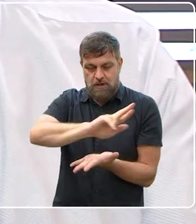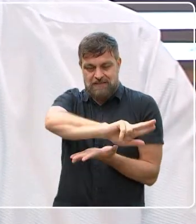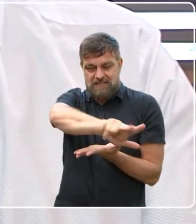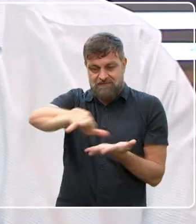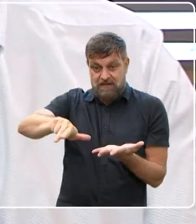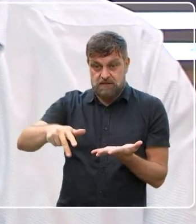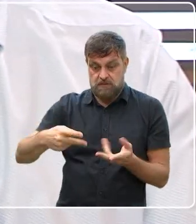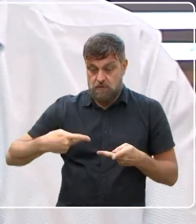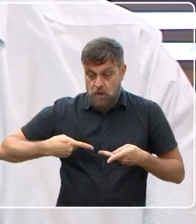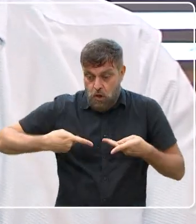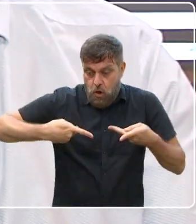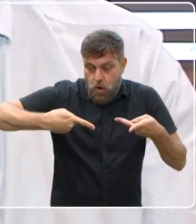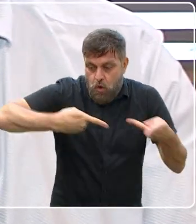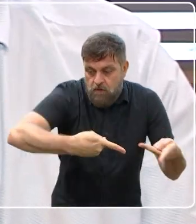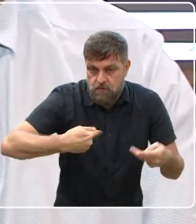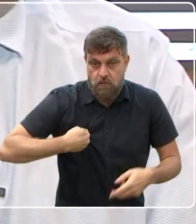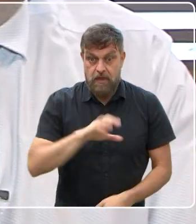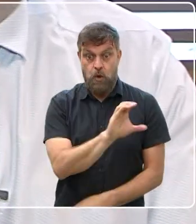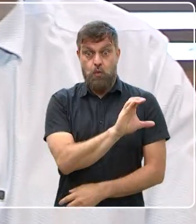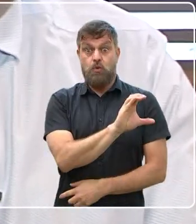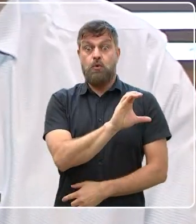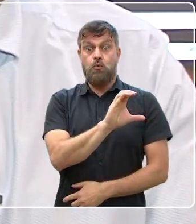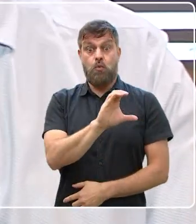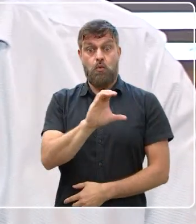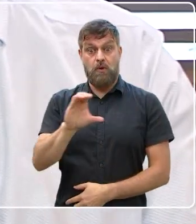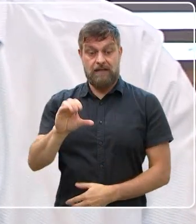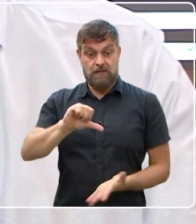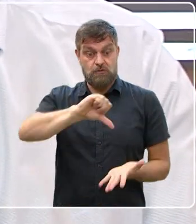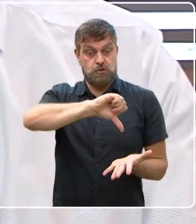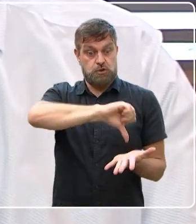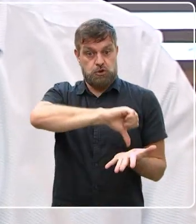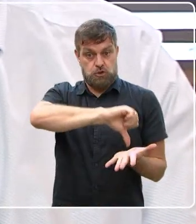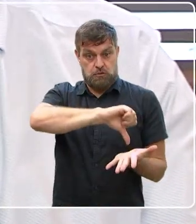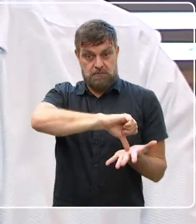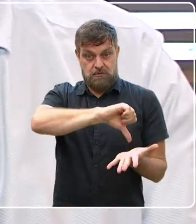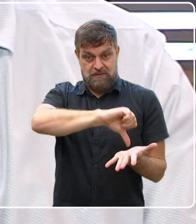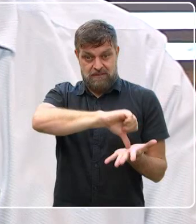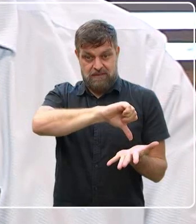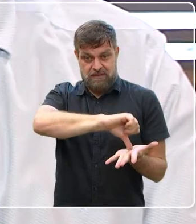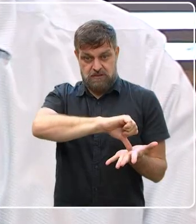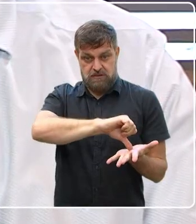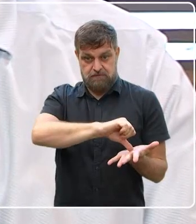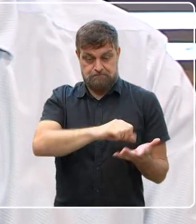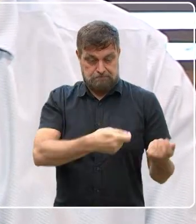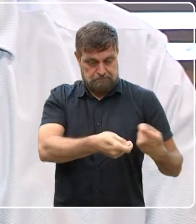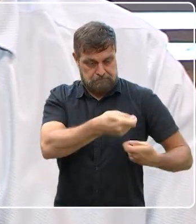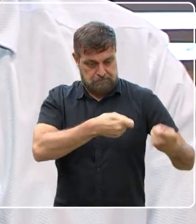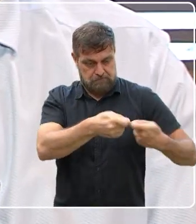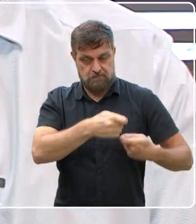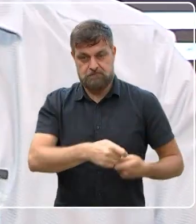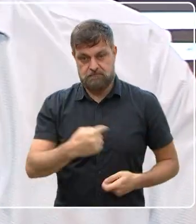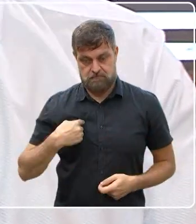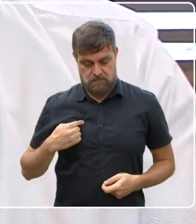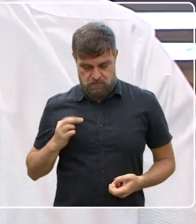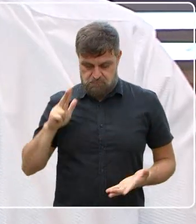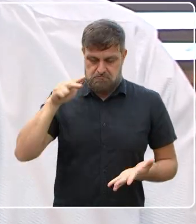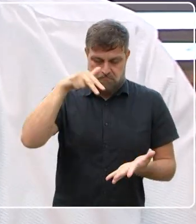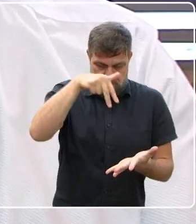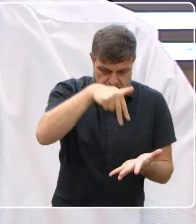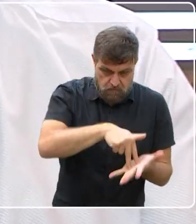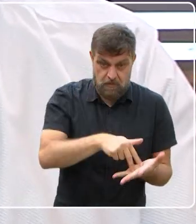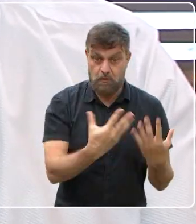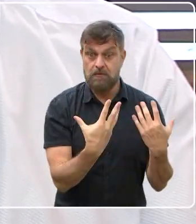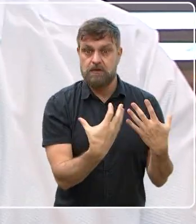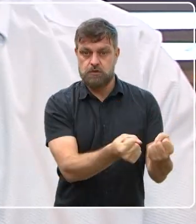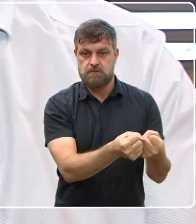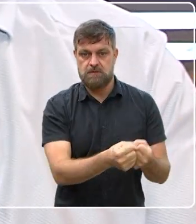convidou então para assumir a coordenação daquela unidade de negócio. E aí de novo,